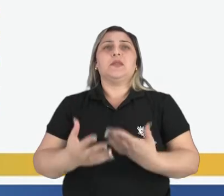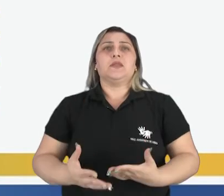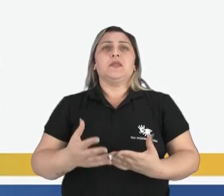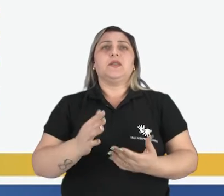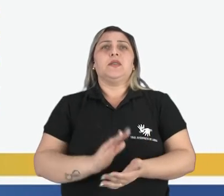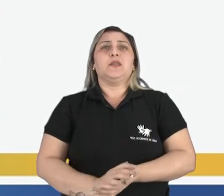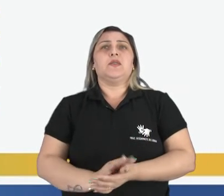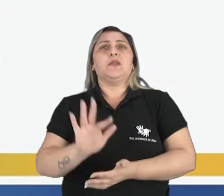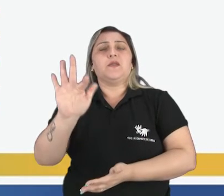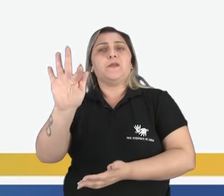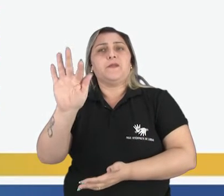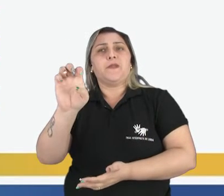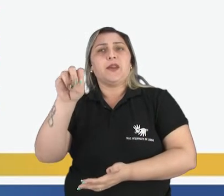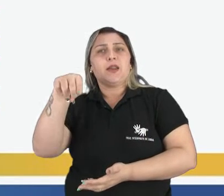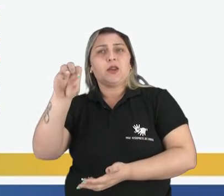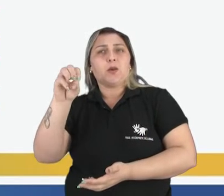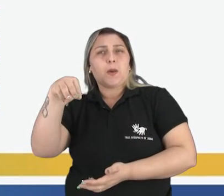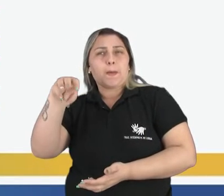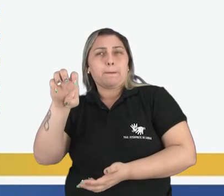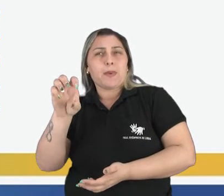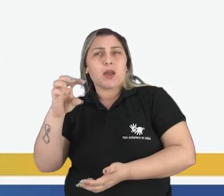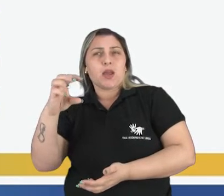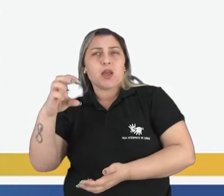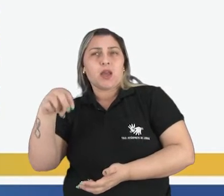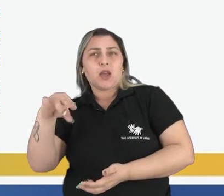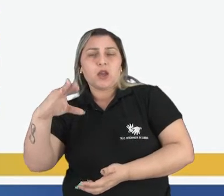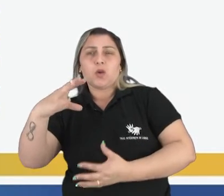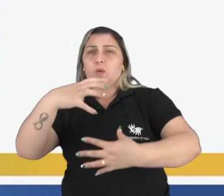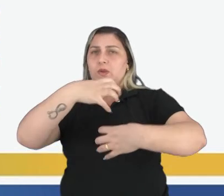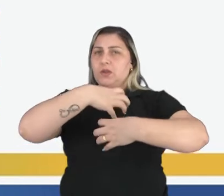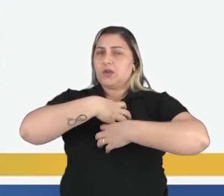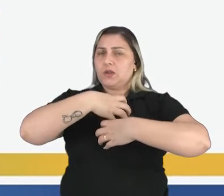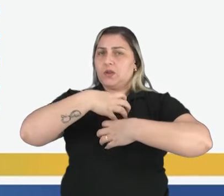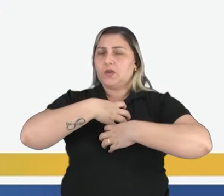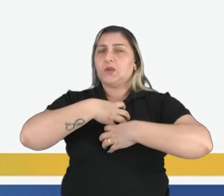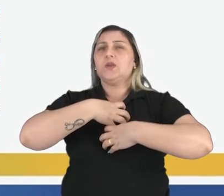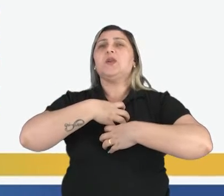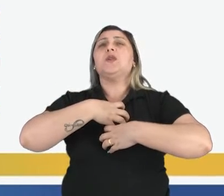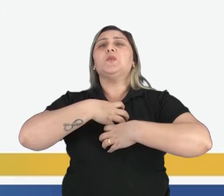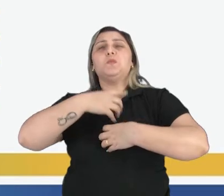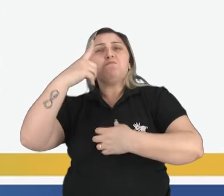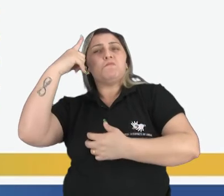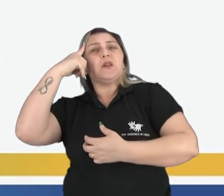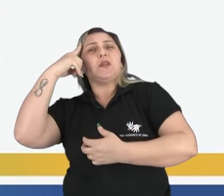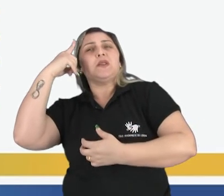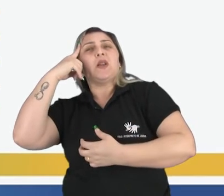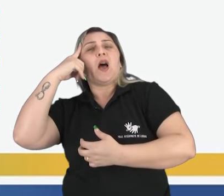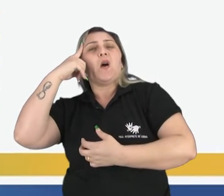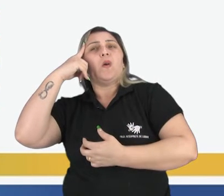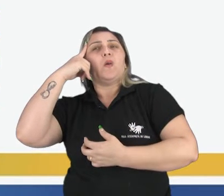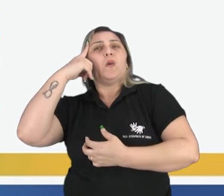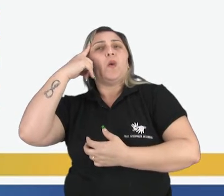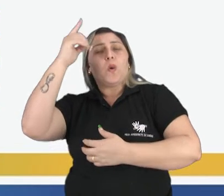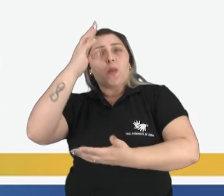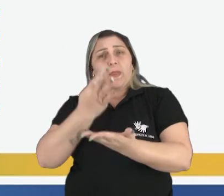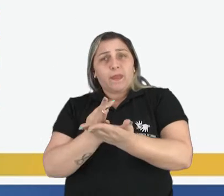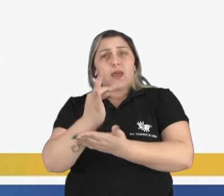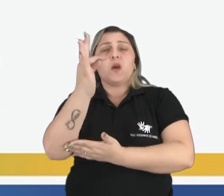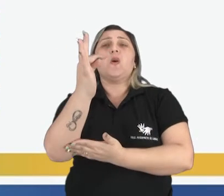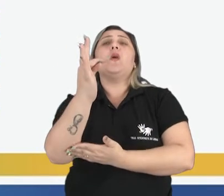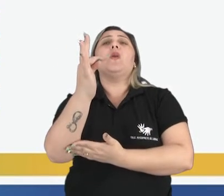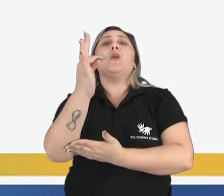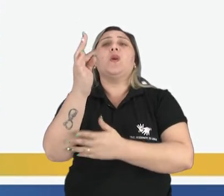ele o fenomênico, seja ele o sensorial, seja ele o intuitivo, seja ele o teológico,